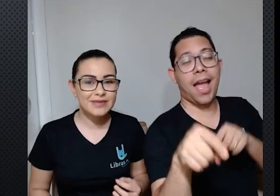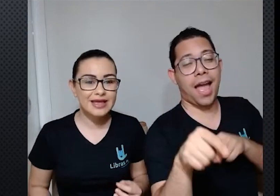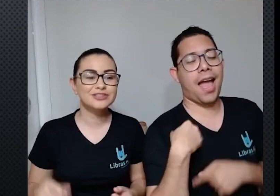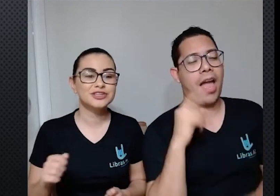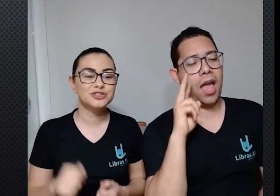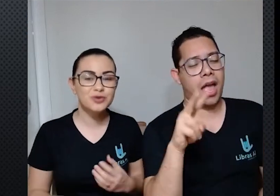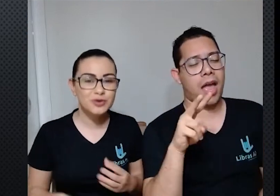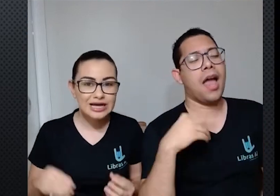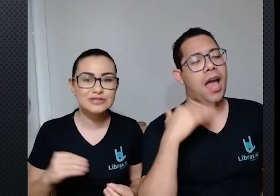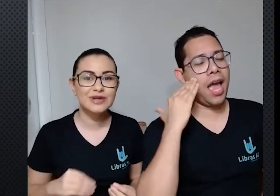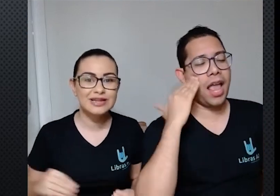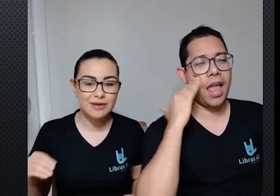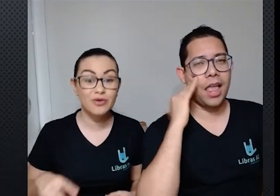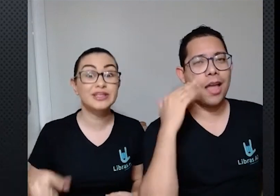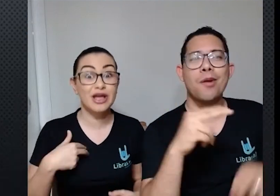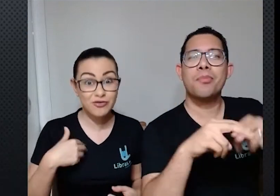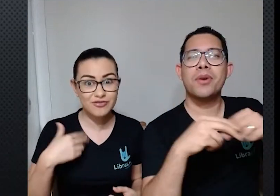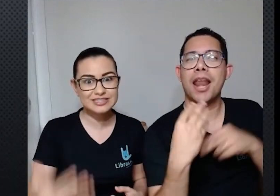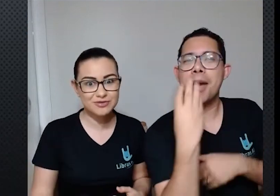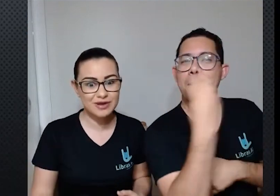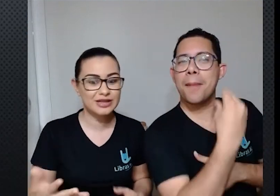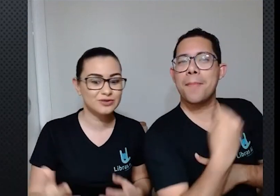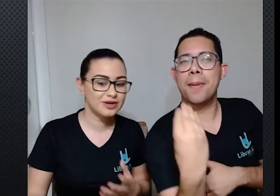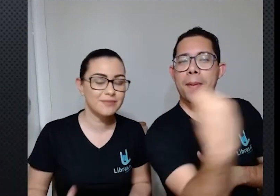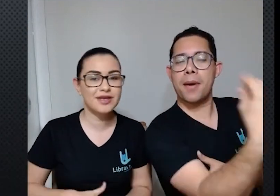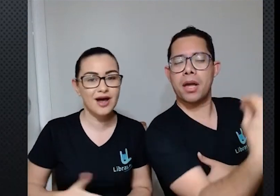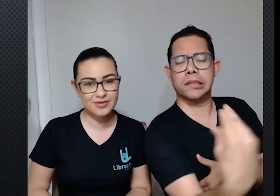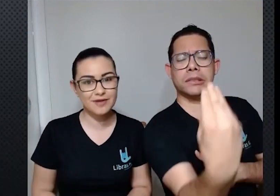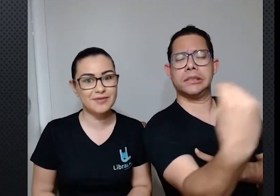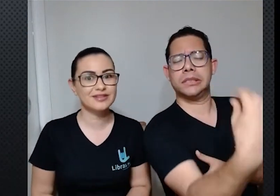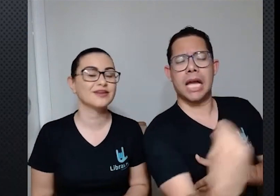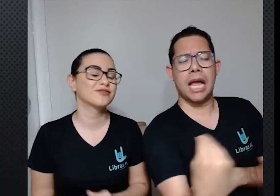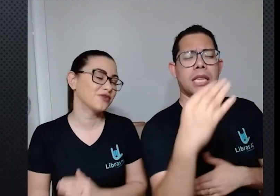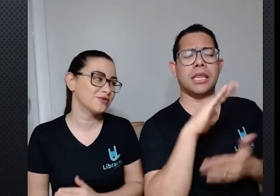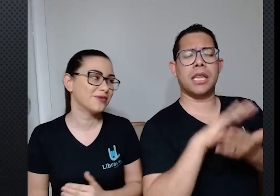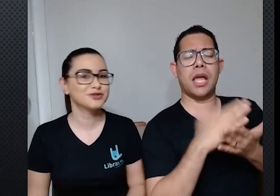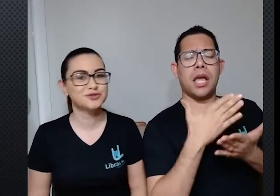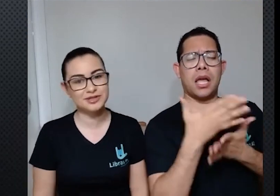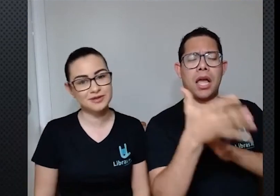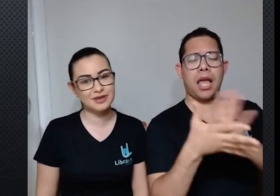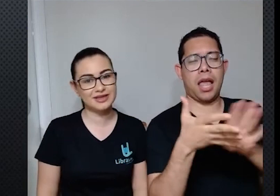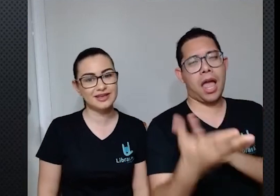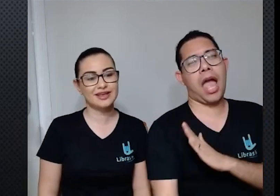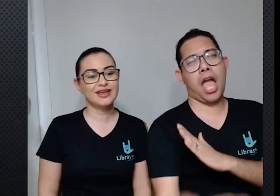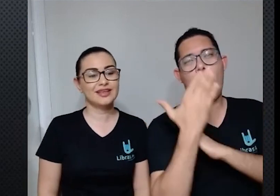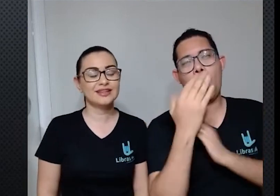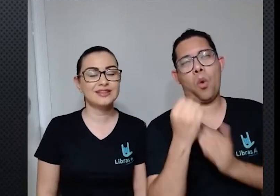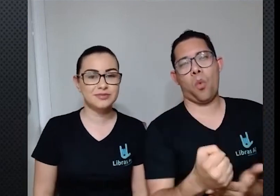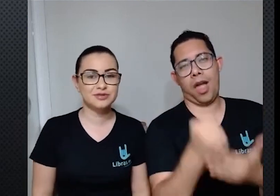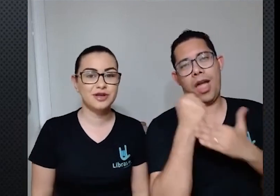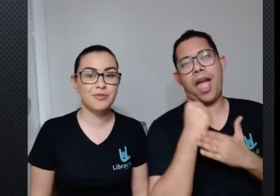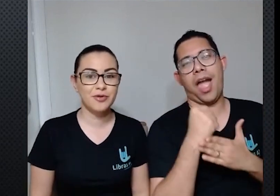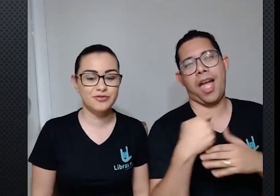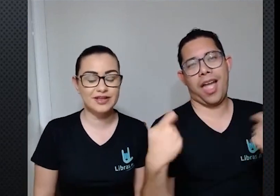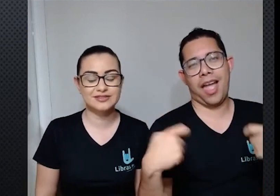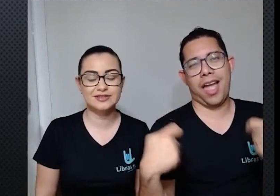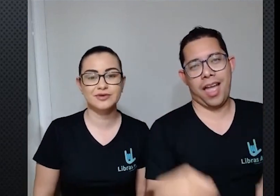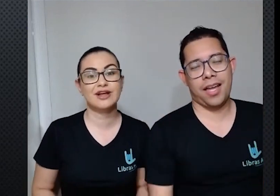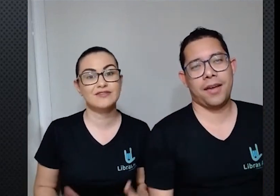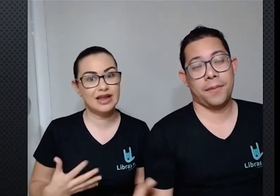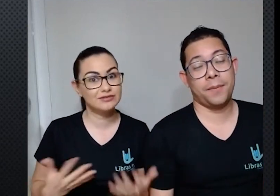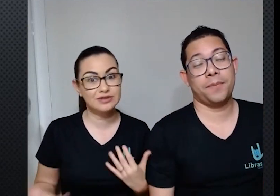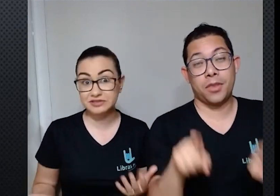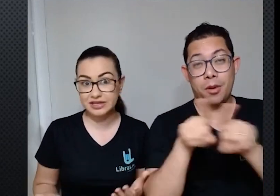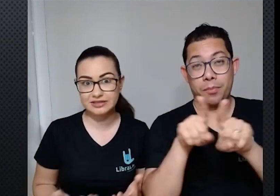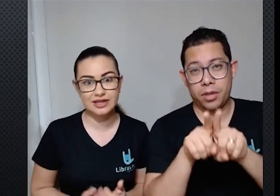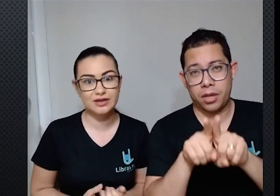pausado, bem gesticulando ali a boca, e eu fazendo uma leitura labial e interpretando. Foi uma ajuda também que a intérprete de apoio fez. Então eu